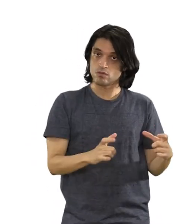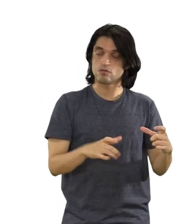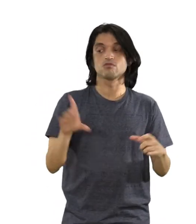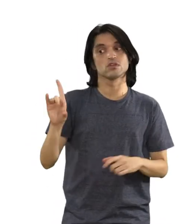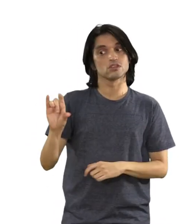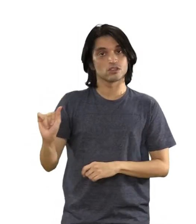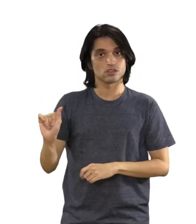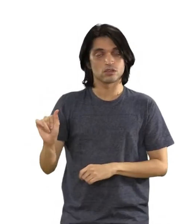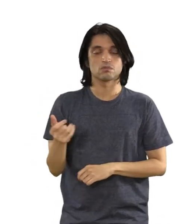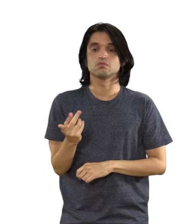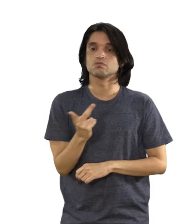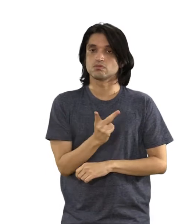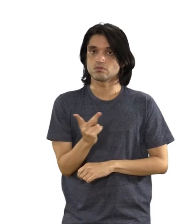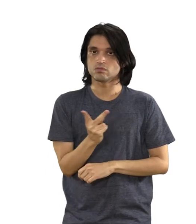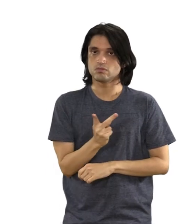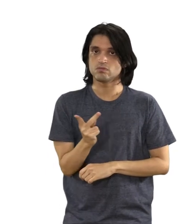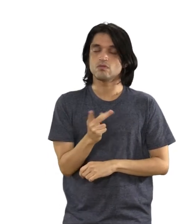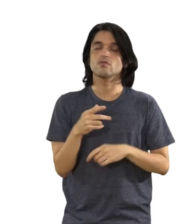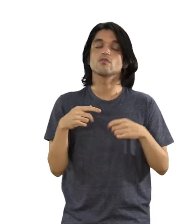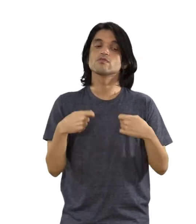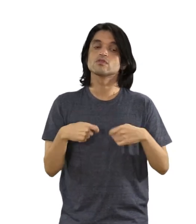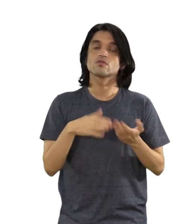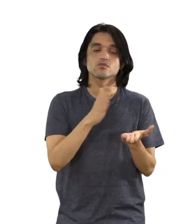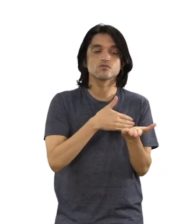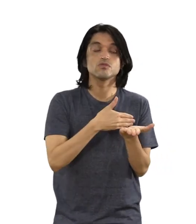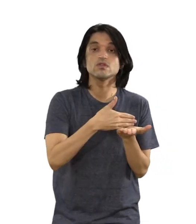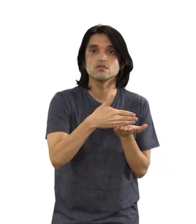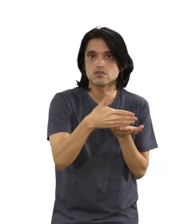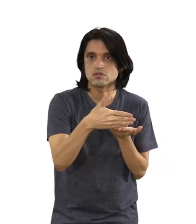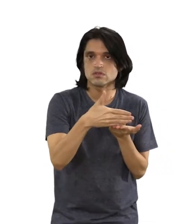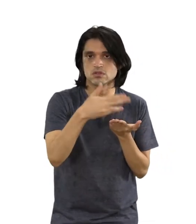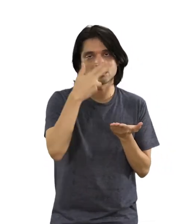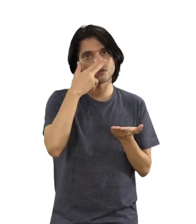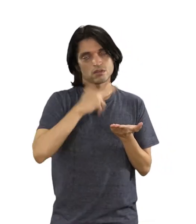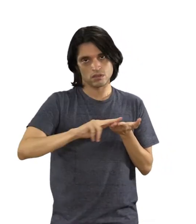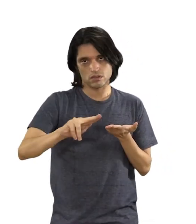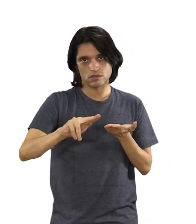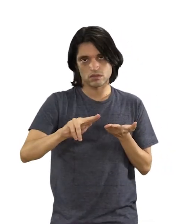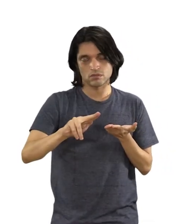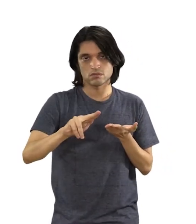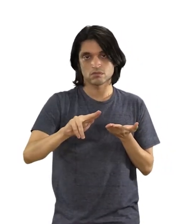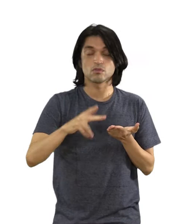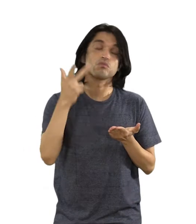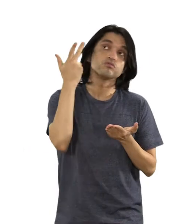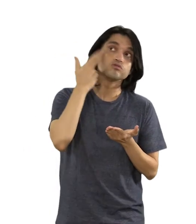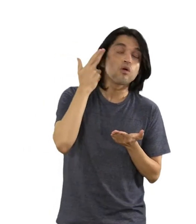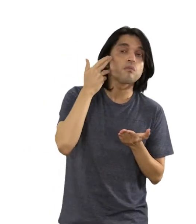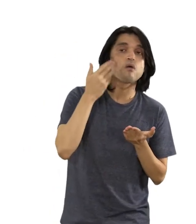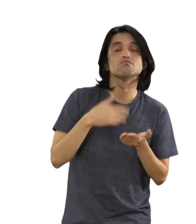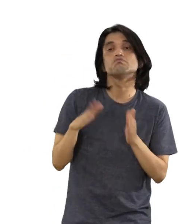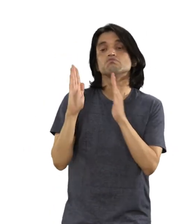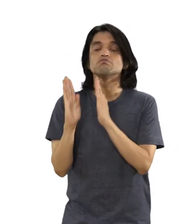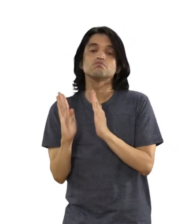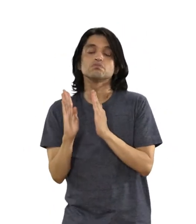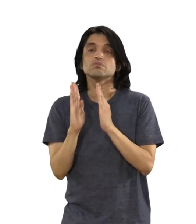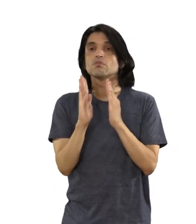local e data. Os dois elementos devem vir no início da carta. Geralmente ficam à esquerda da